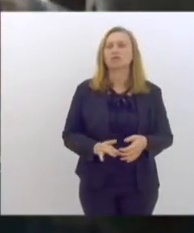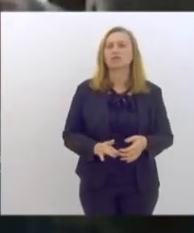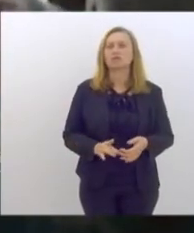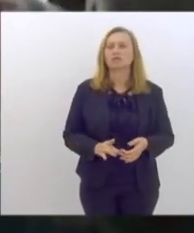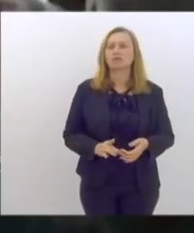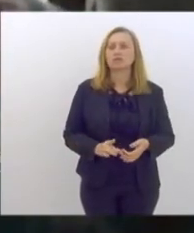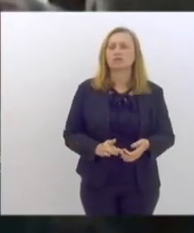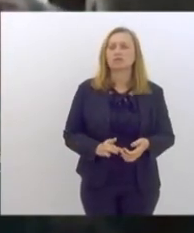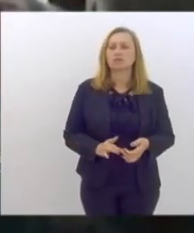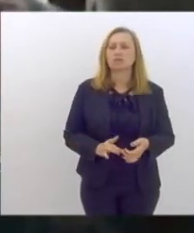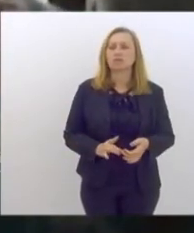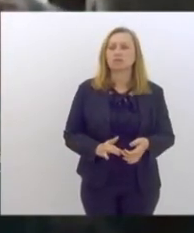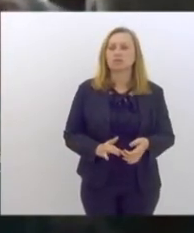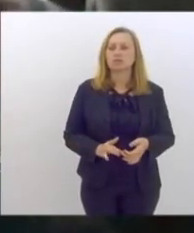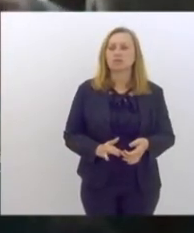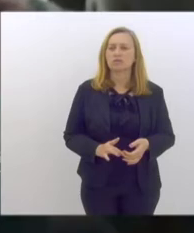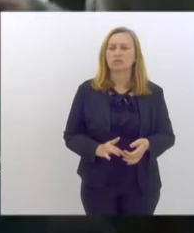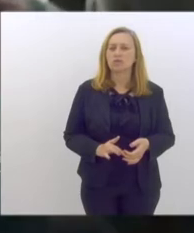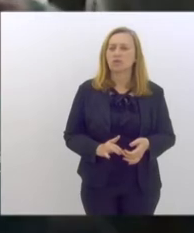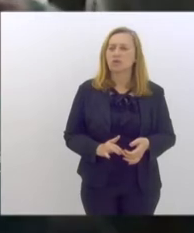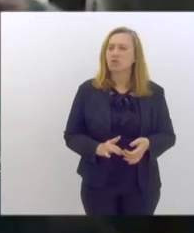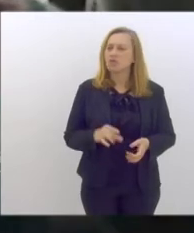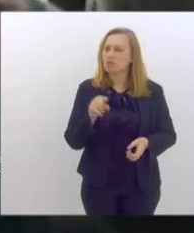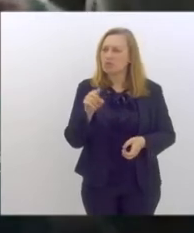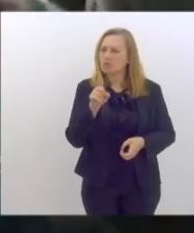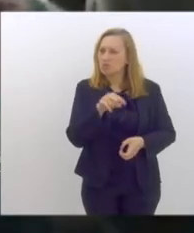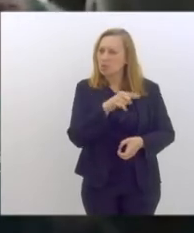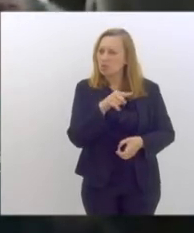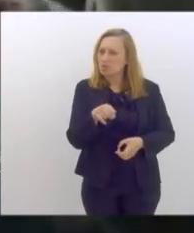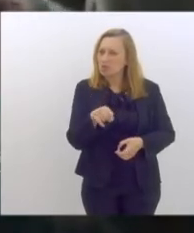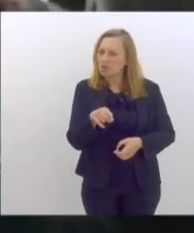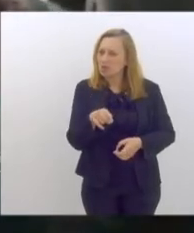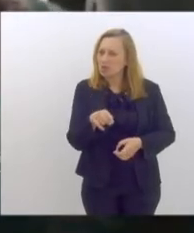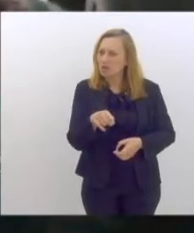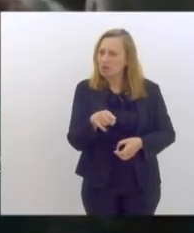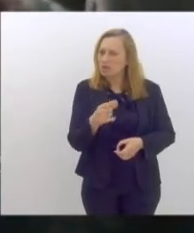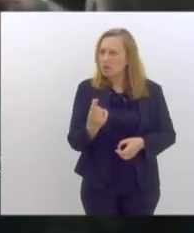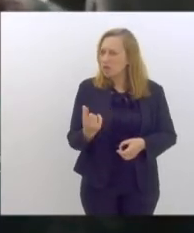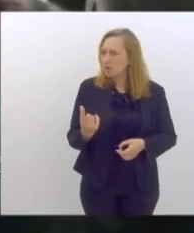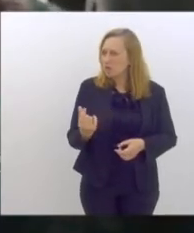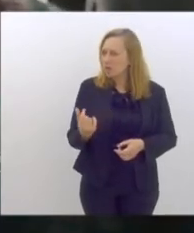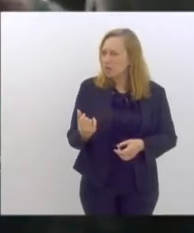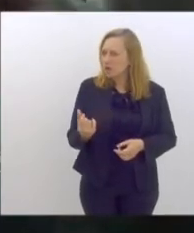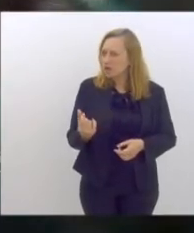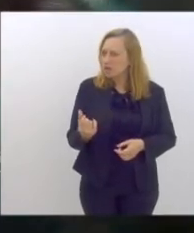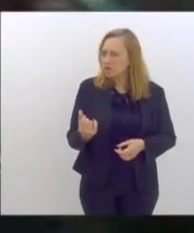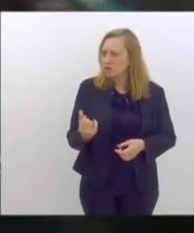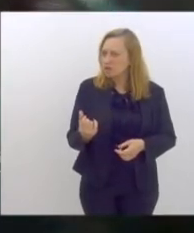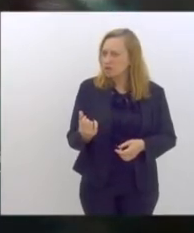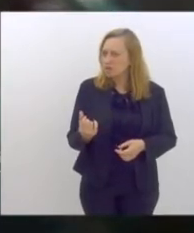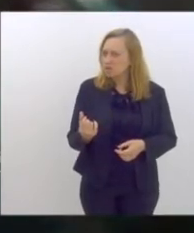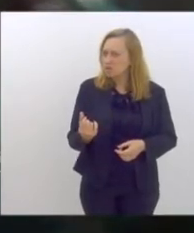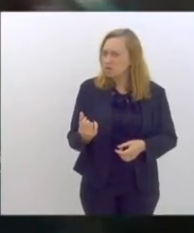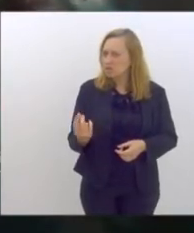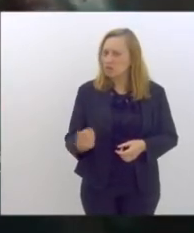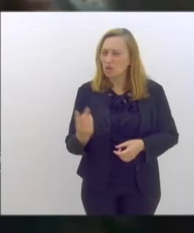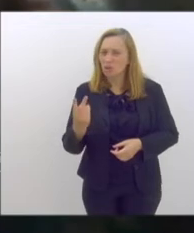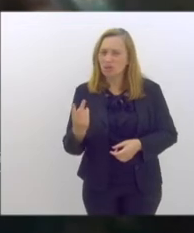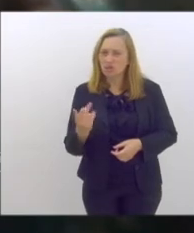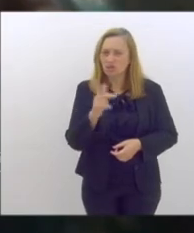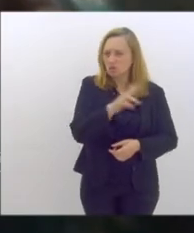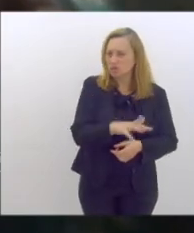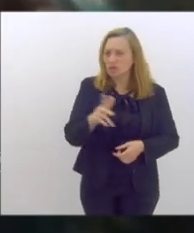você proibir preços diferentes você tá prejudicando